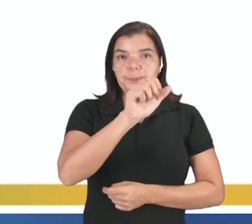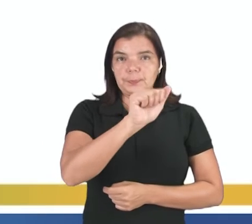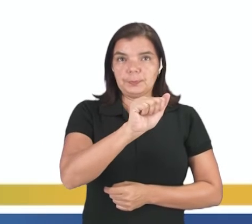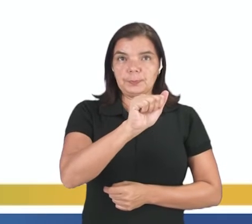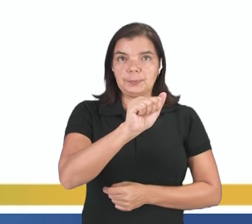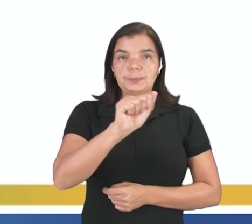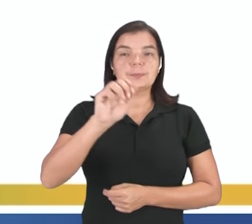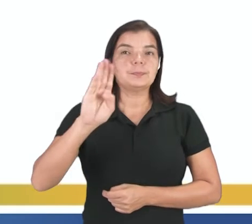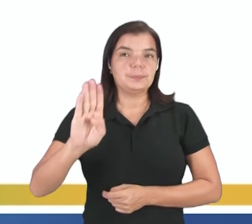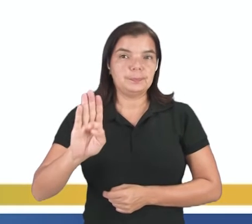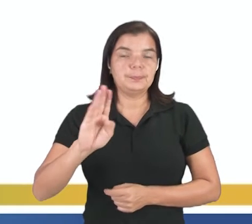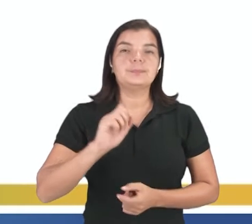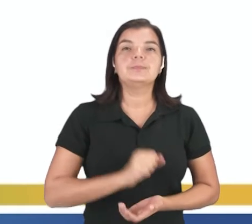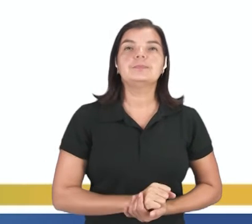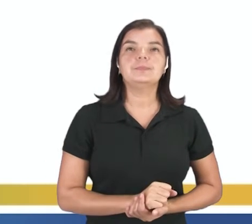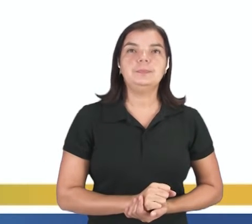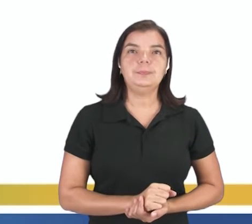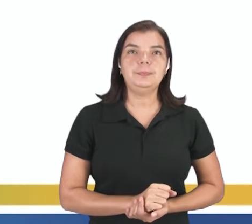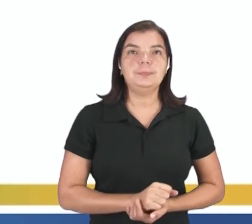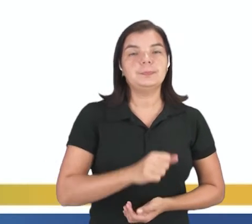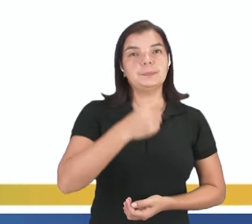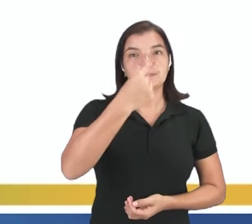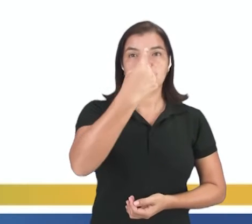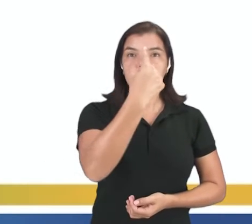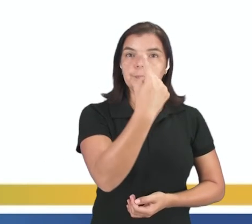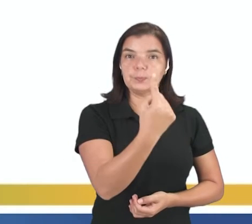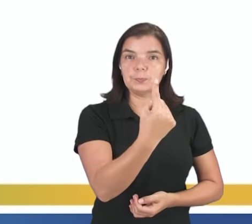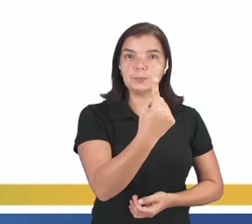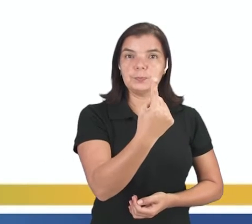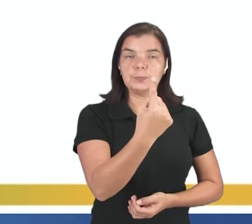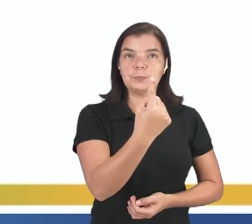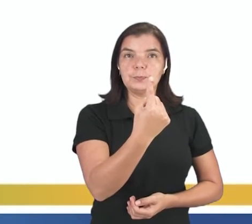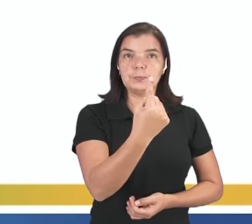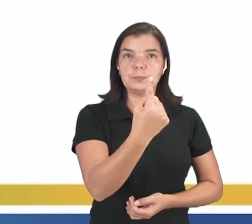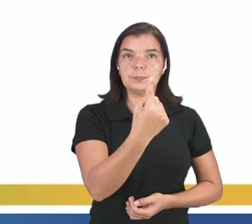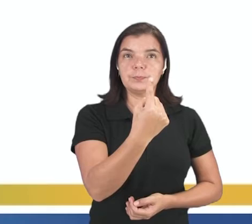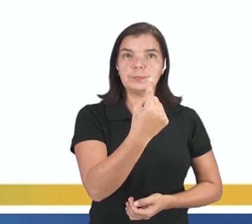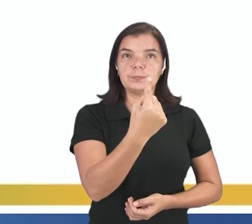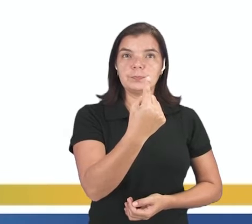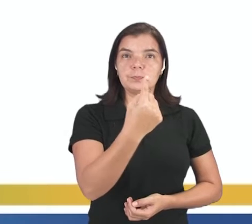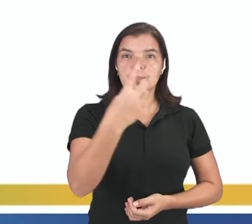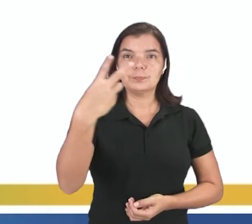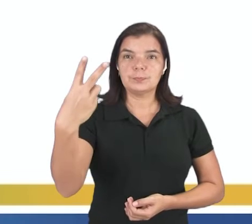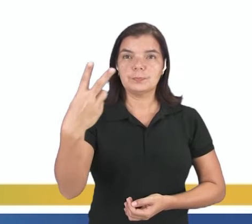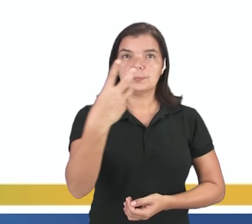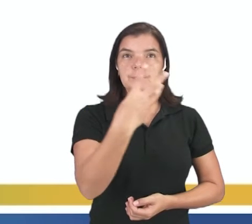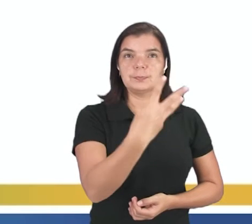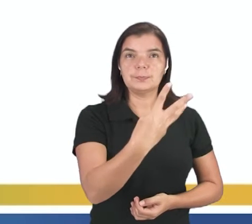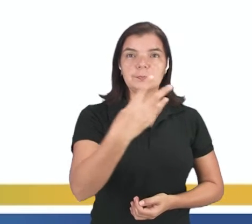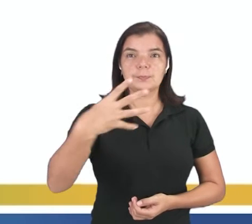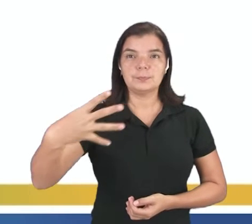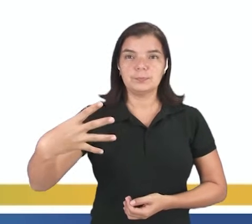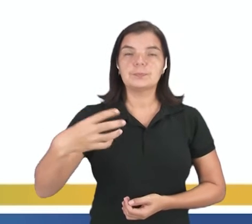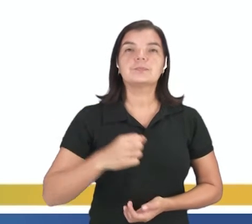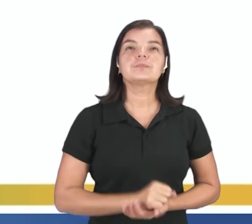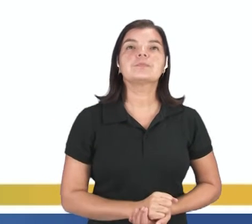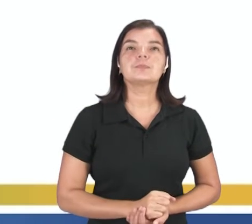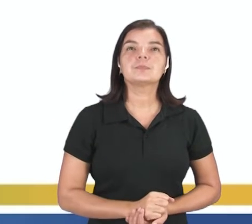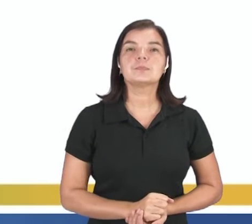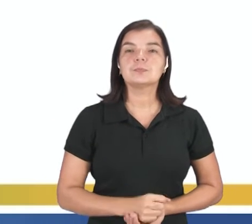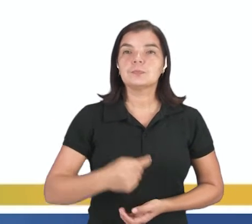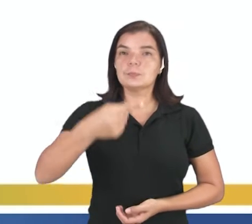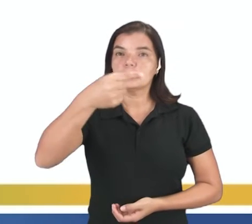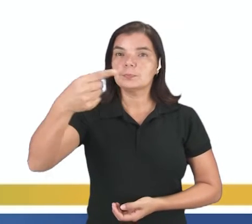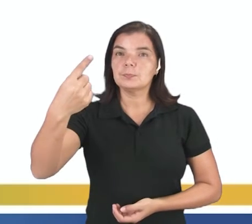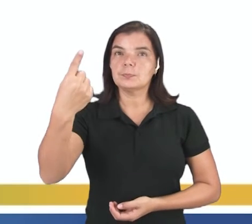A e B, né? Na A nós temos elementos 1, 2, 3 e 4. E na